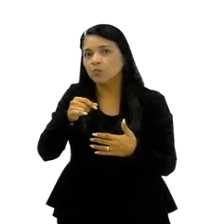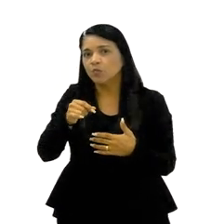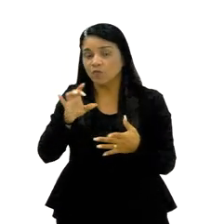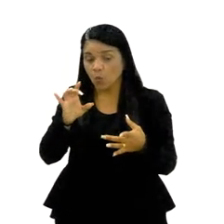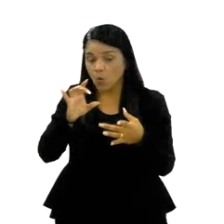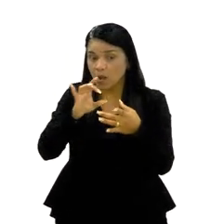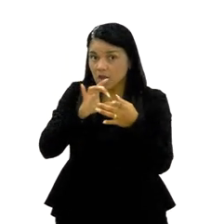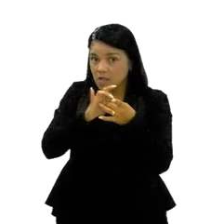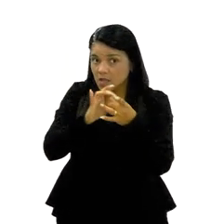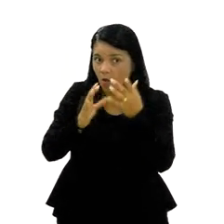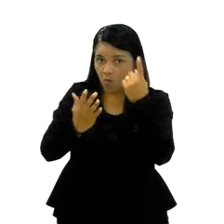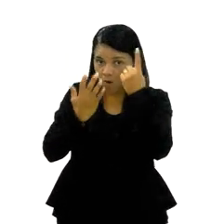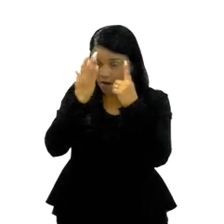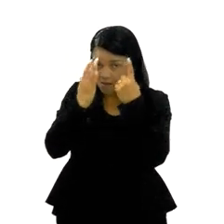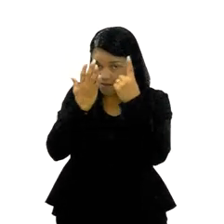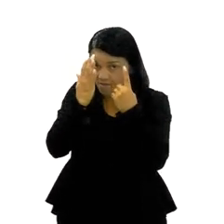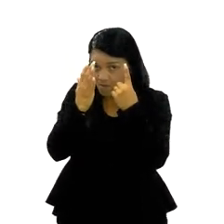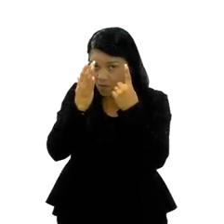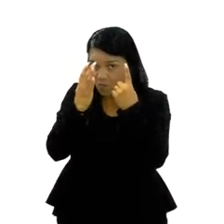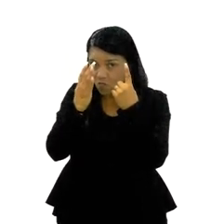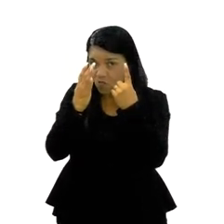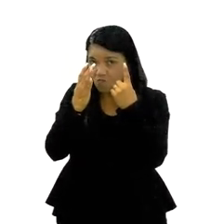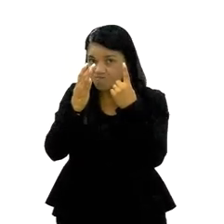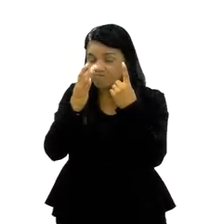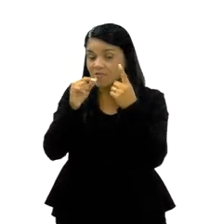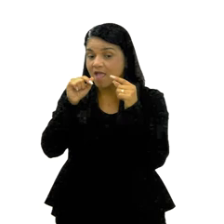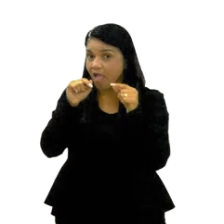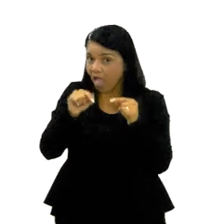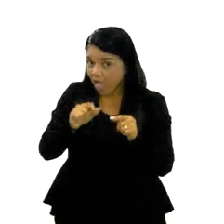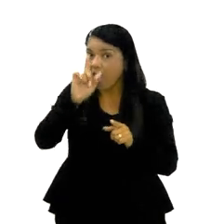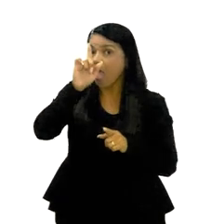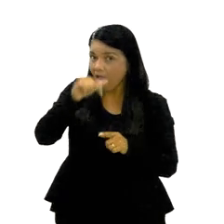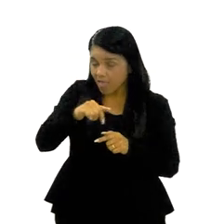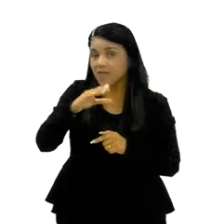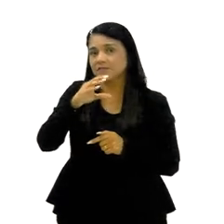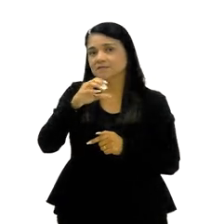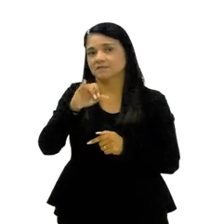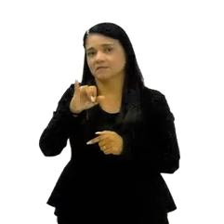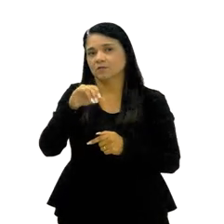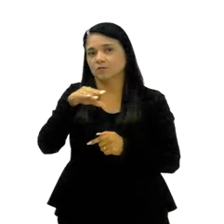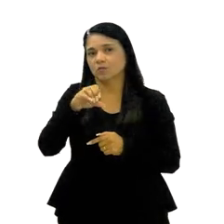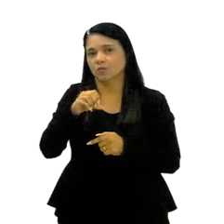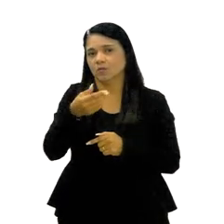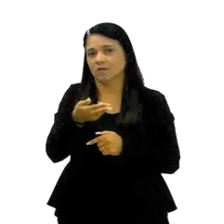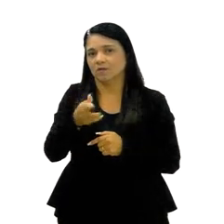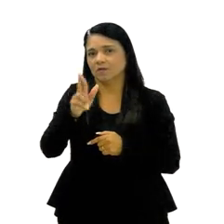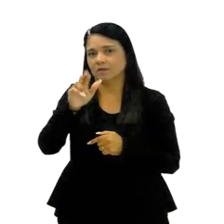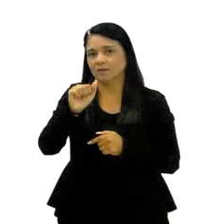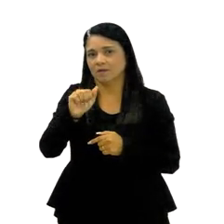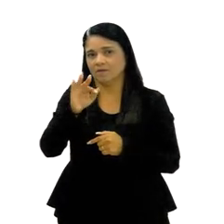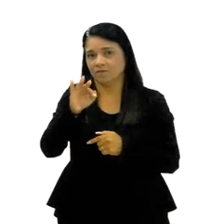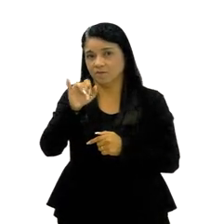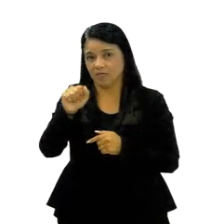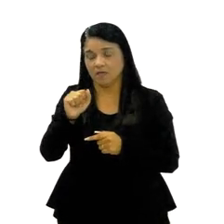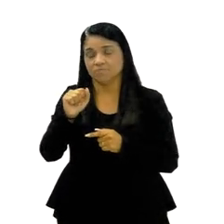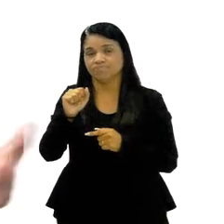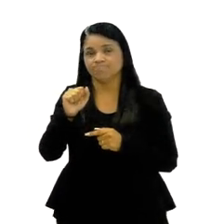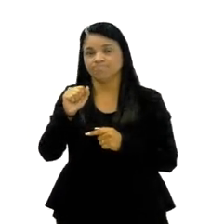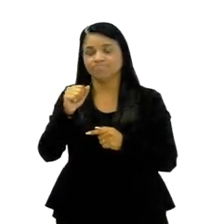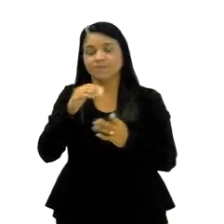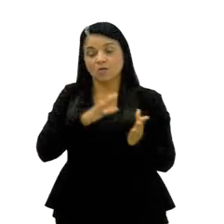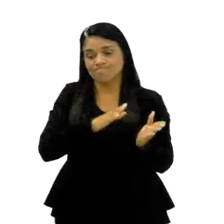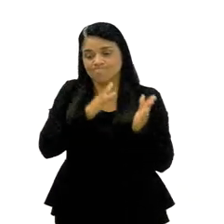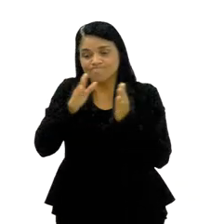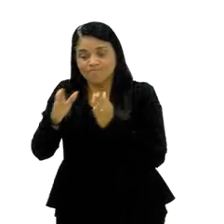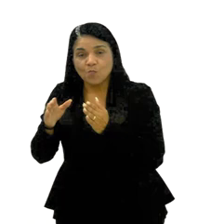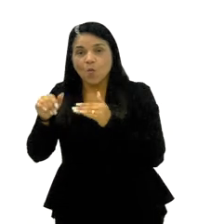entendendo que... Vou linkar o carnaval, tá? O carnaval, ele não deixa de ser uma grande cenografia. E eu acabei levando